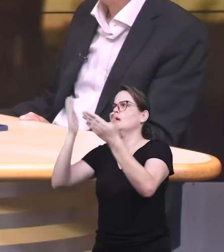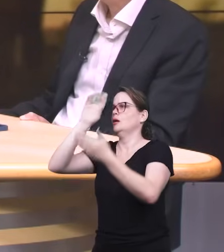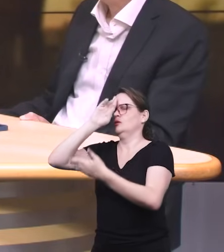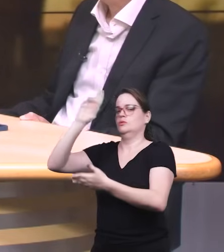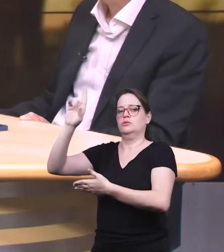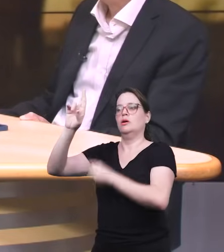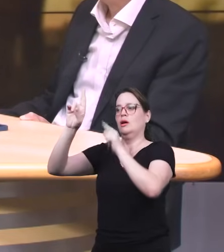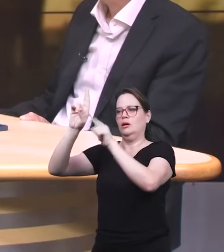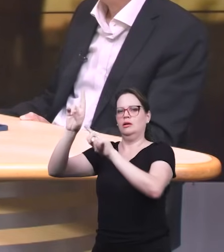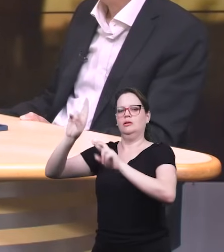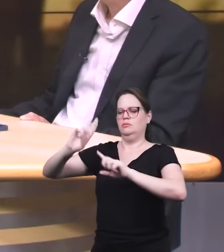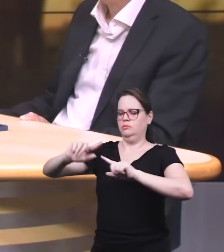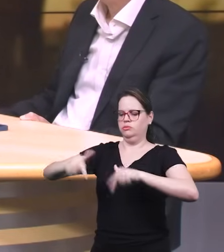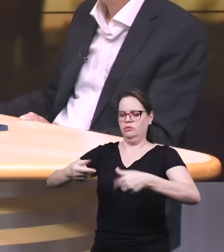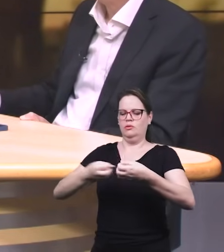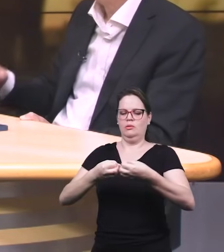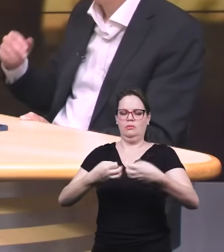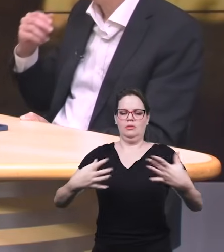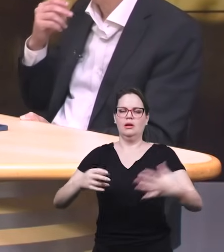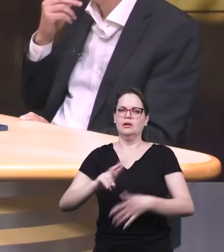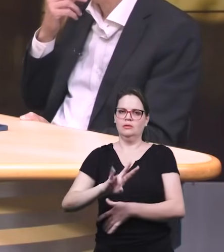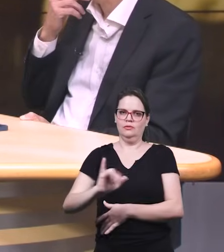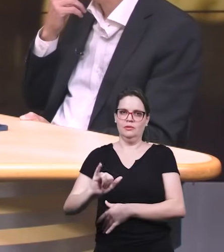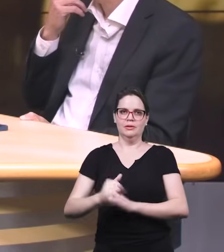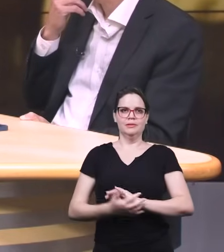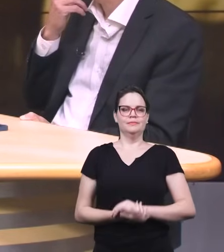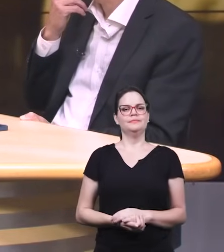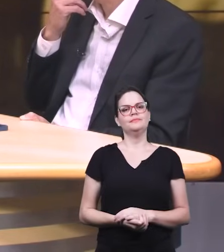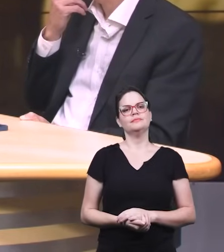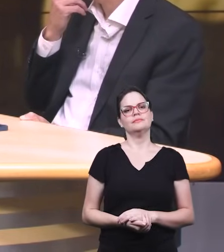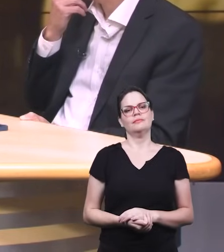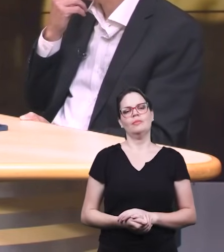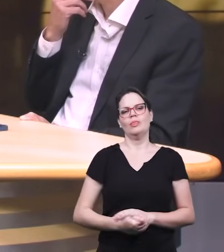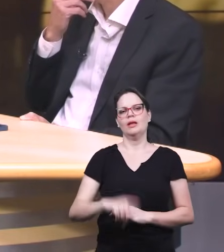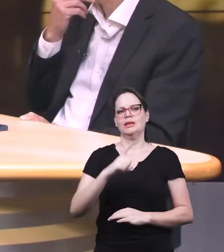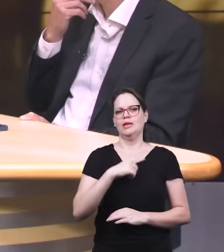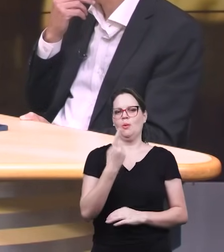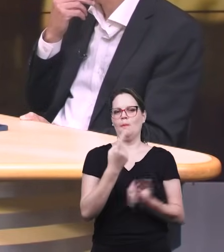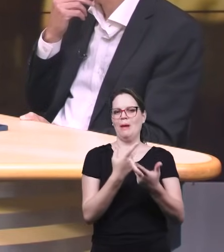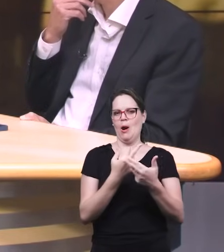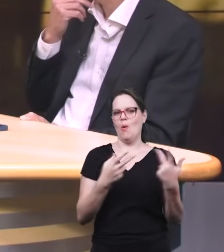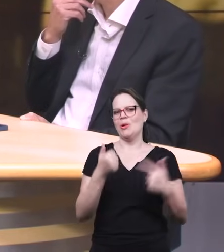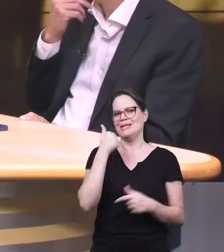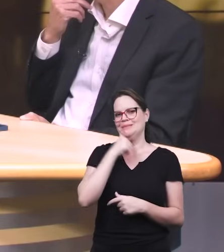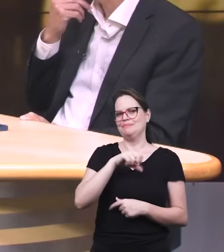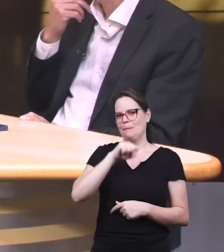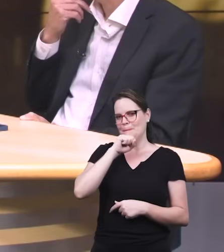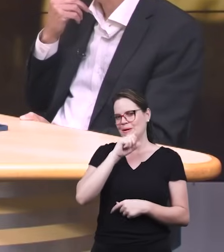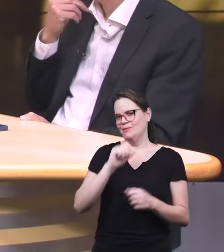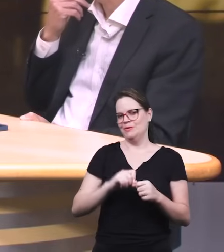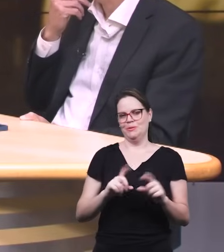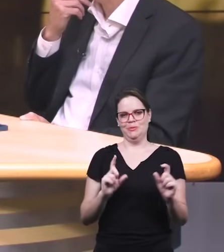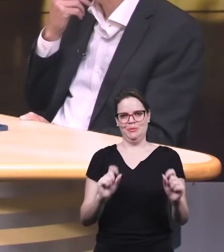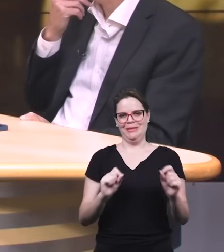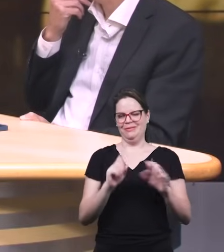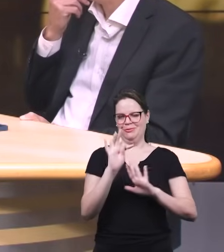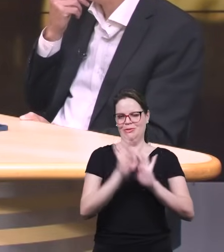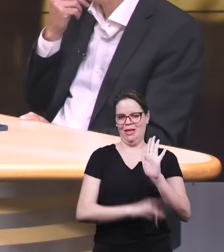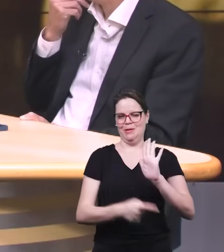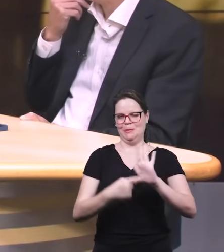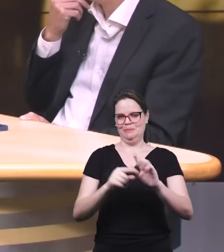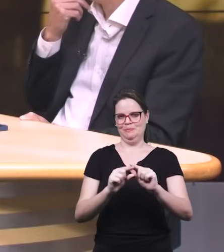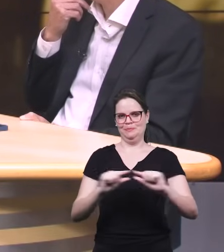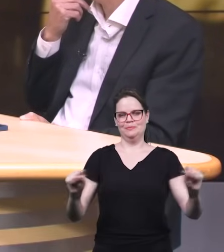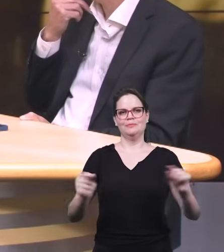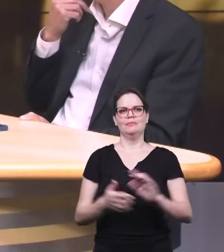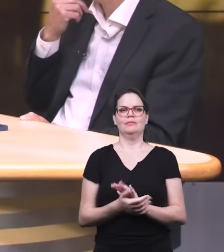Elber? Pastor Marcelo e Douglas, tem uma coisa que essa senhora fez que, assim, a gente não tem condições